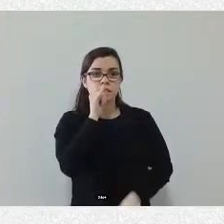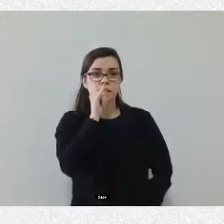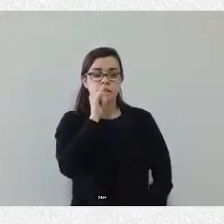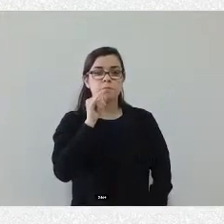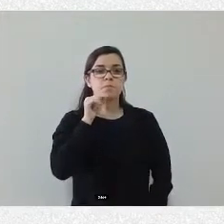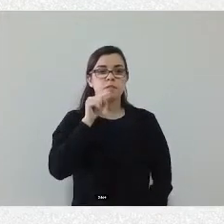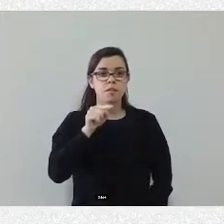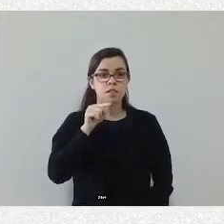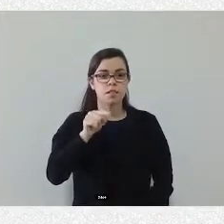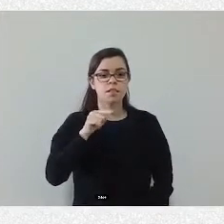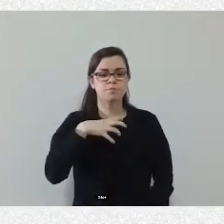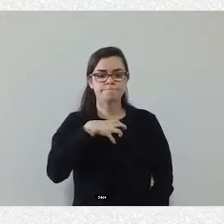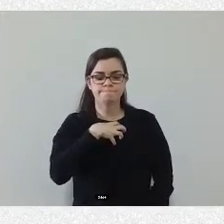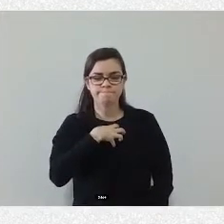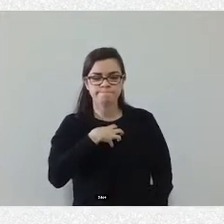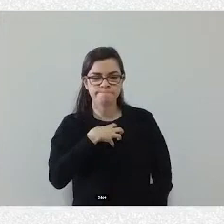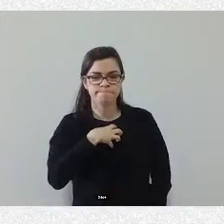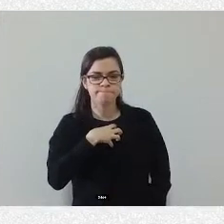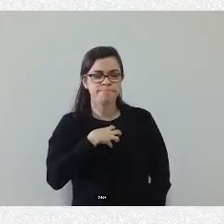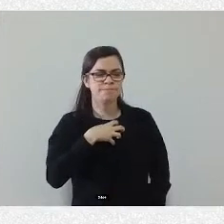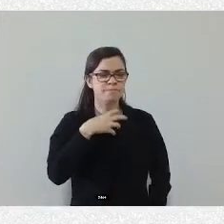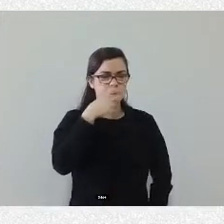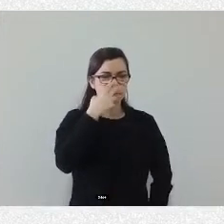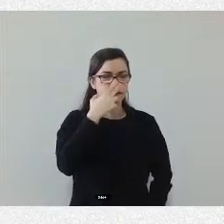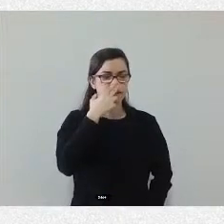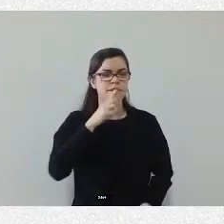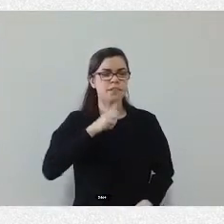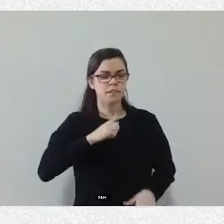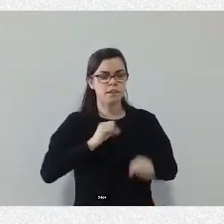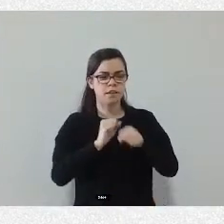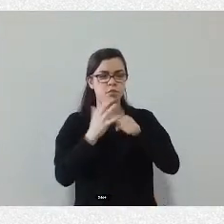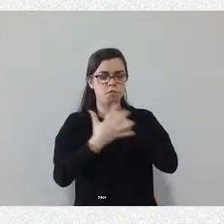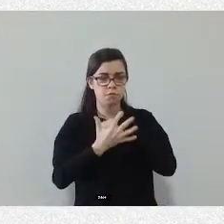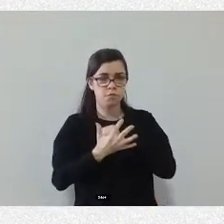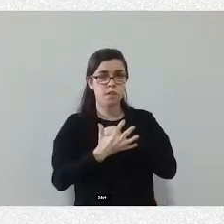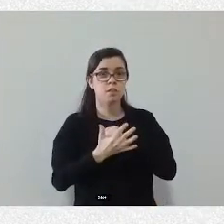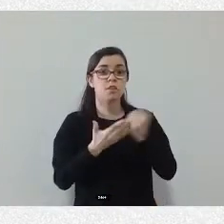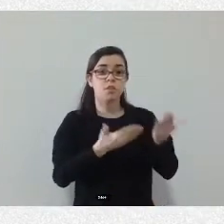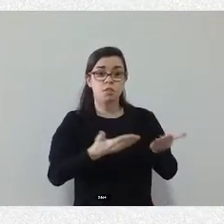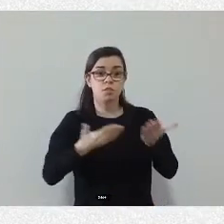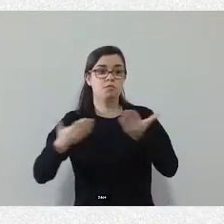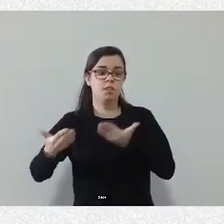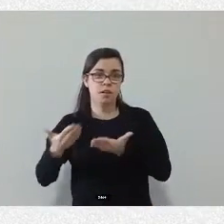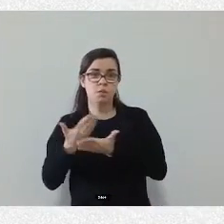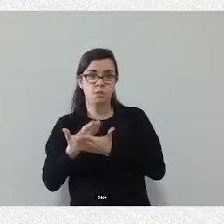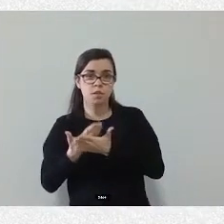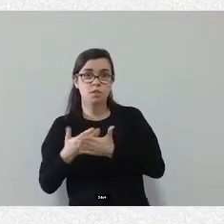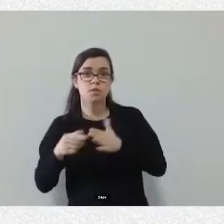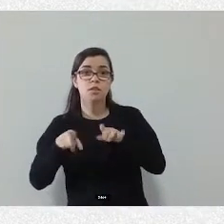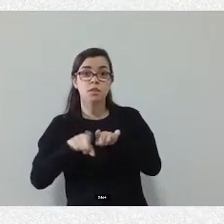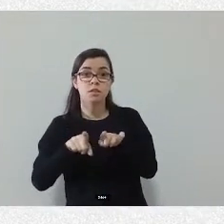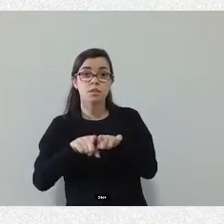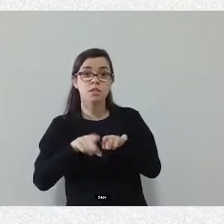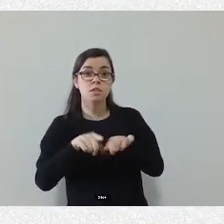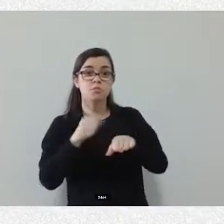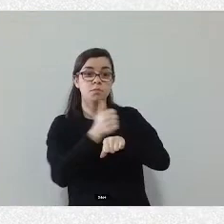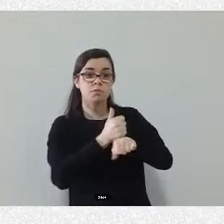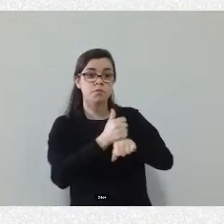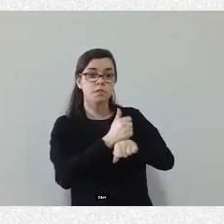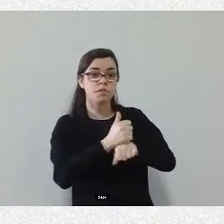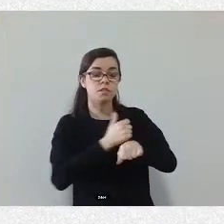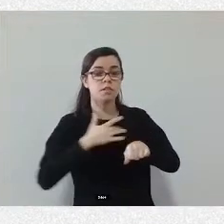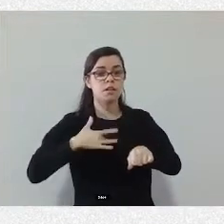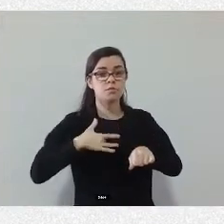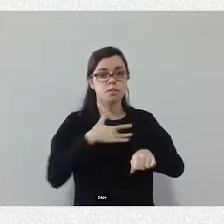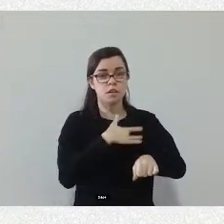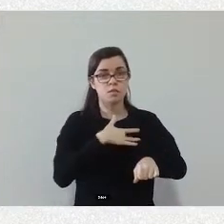convidadas a entrar no estudo e elas serão conduzidas pelos profissionais de saúde da região. Né? O estudo não tem por